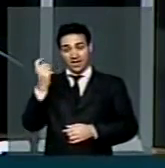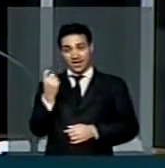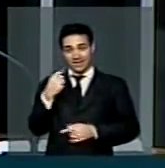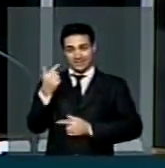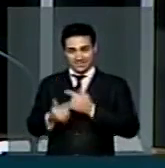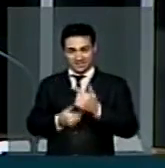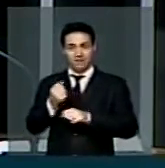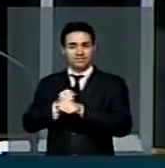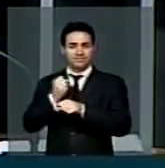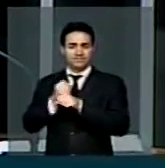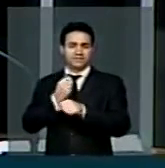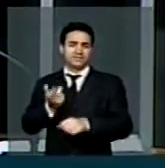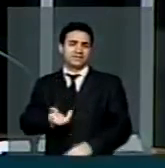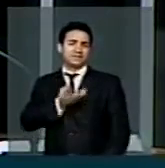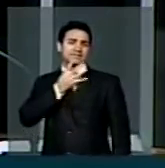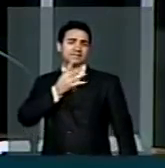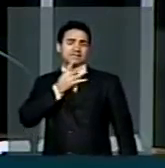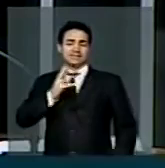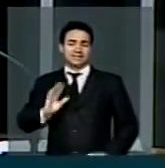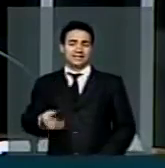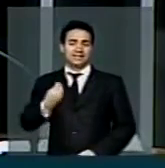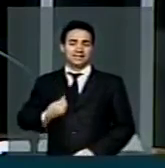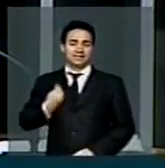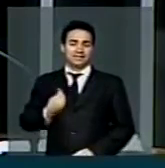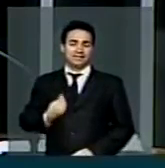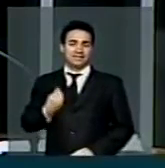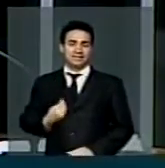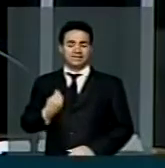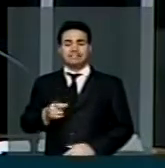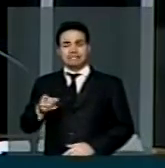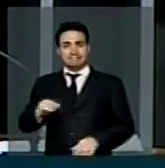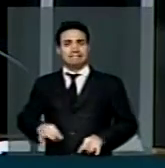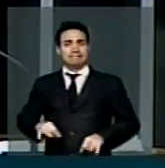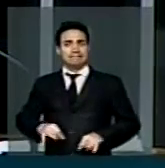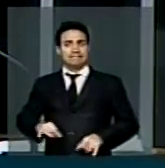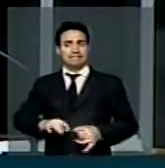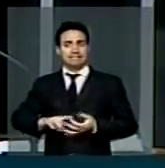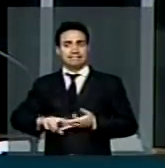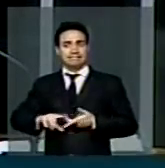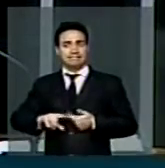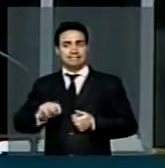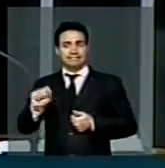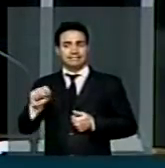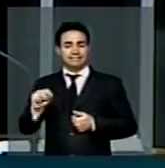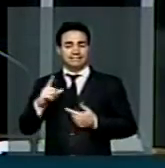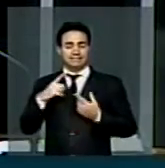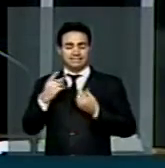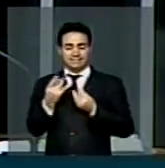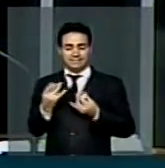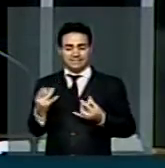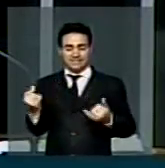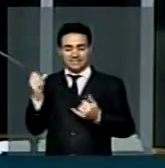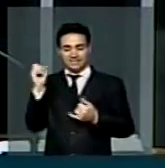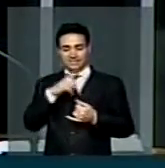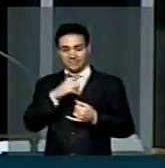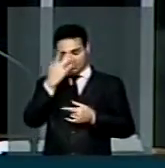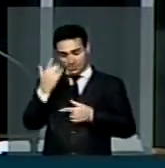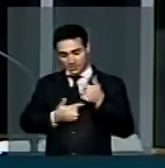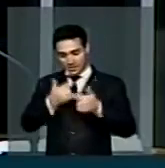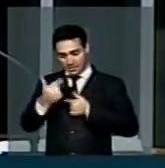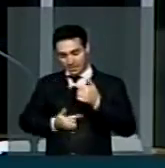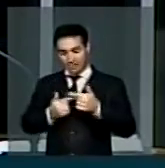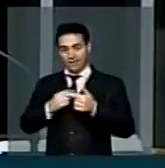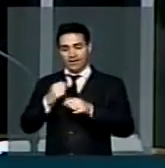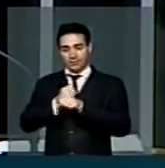ex-operário de construção, conhecedor da realidade, do sofrimento, do desgaste físico que o trabalhador